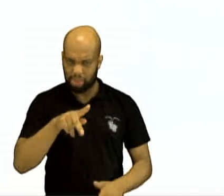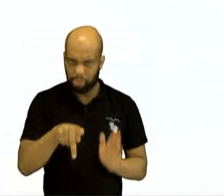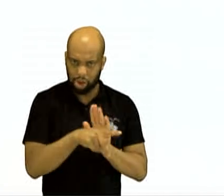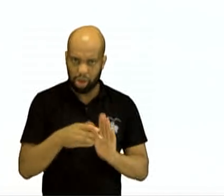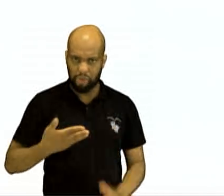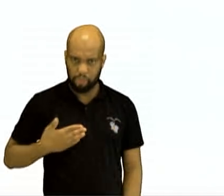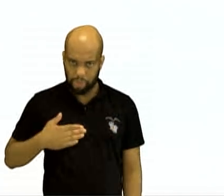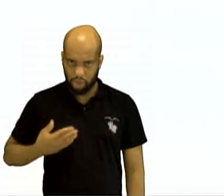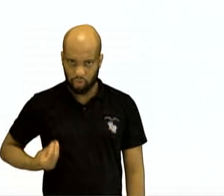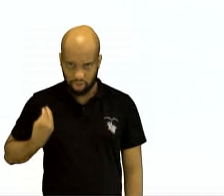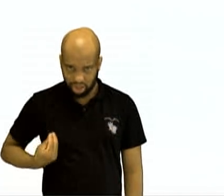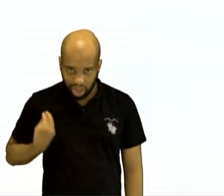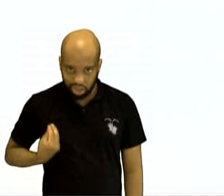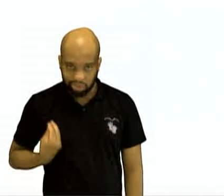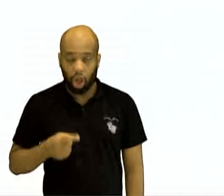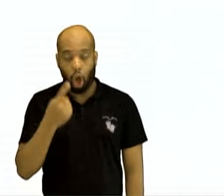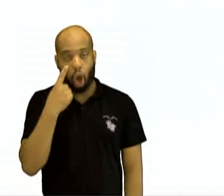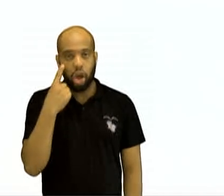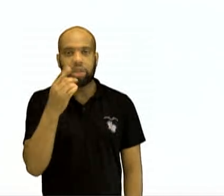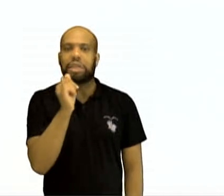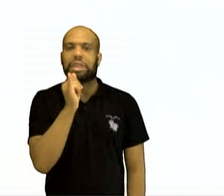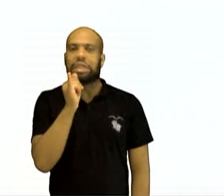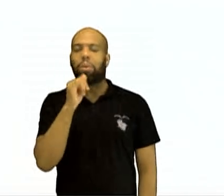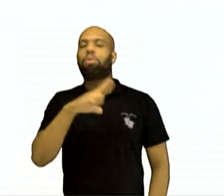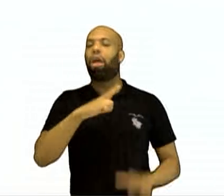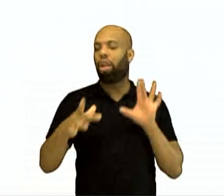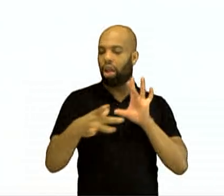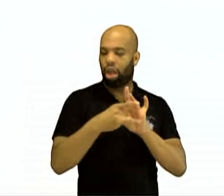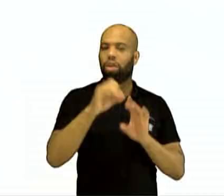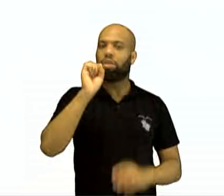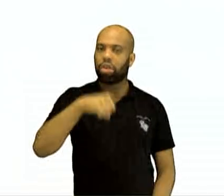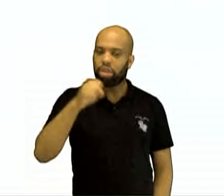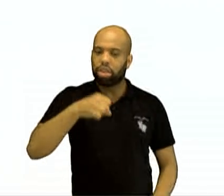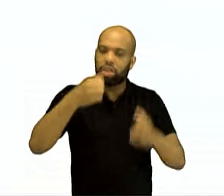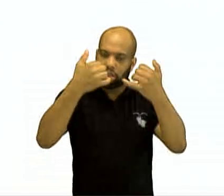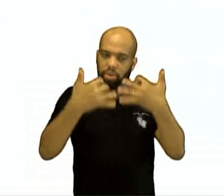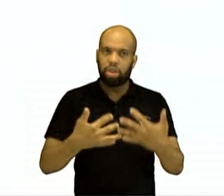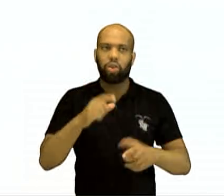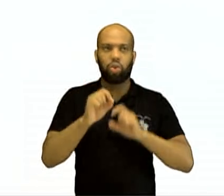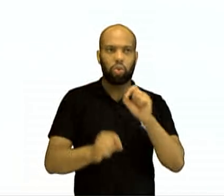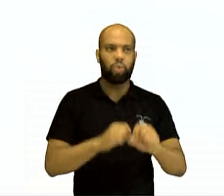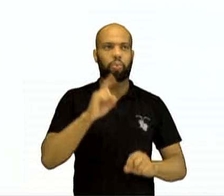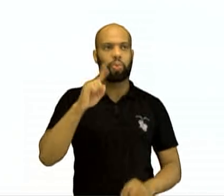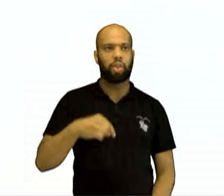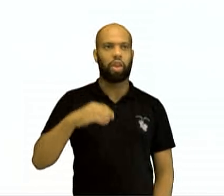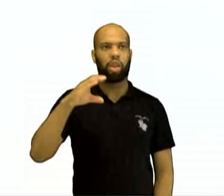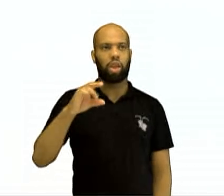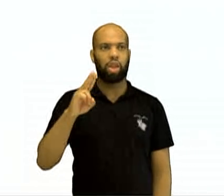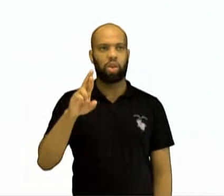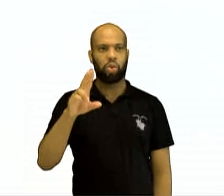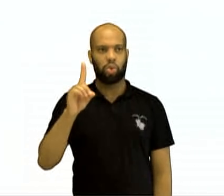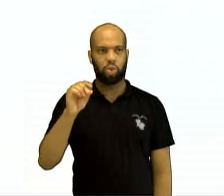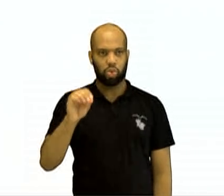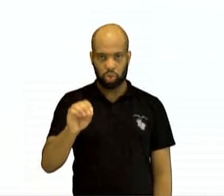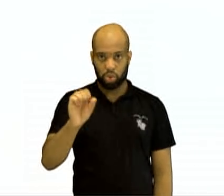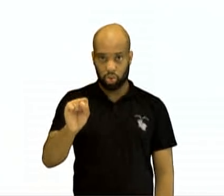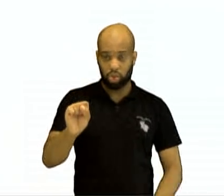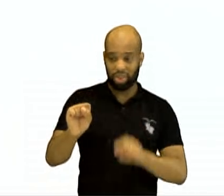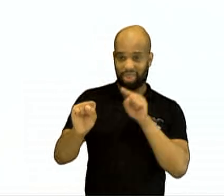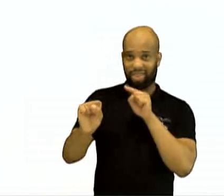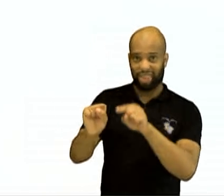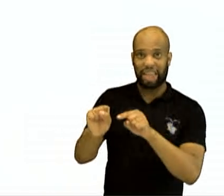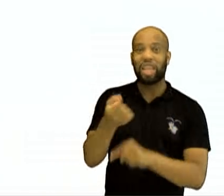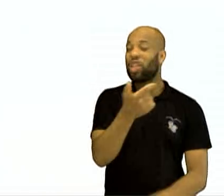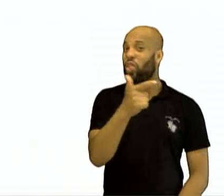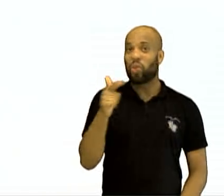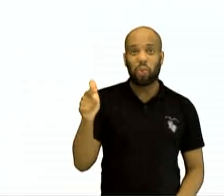um exemplo para vocês de como nós temos tudo a ver com isso. Falar sobre os curdos. Os curdos, eles são a maior nação sem Estado do